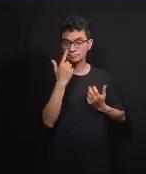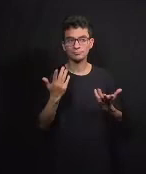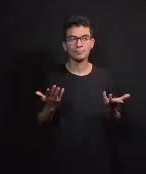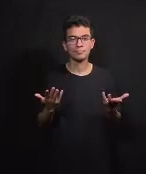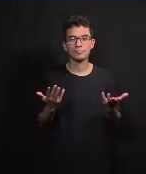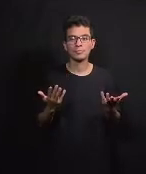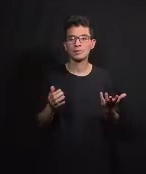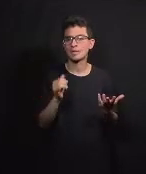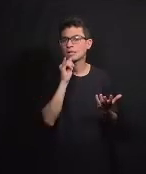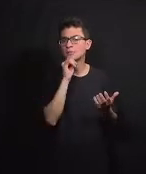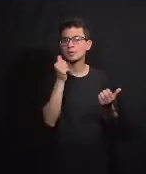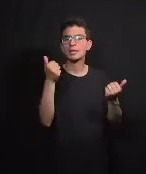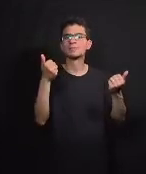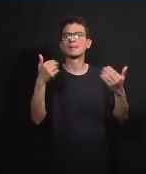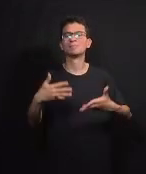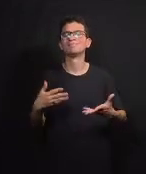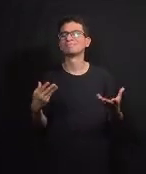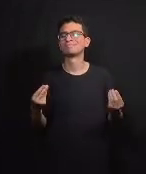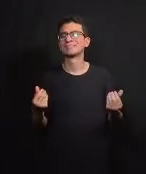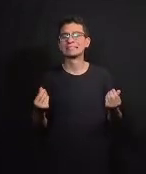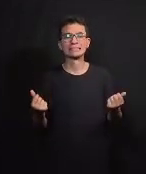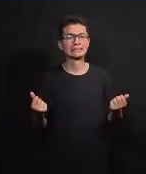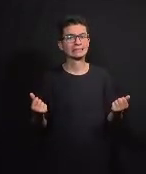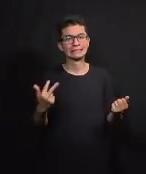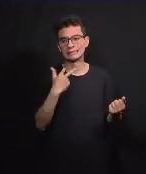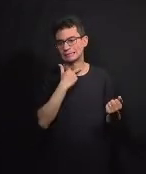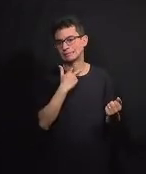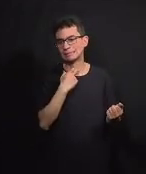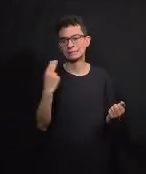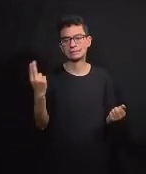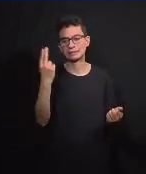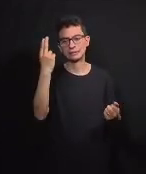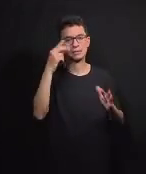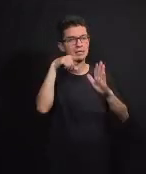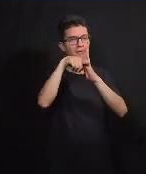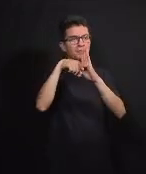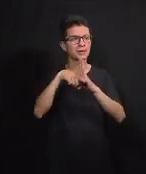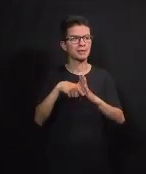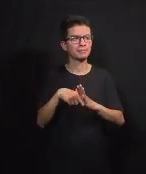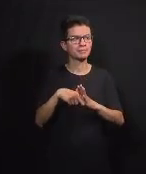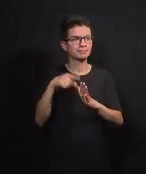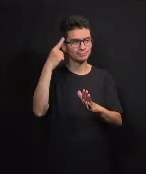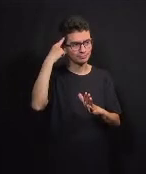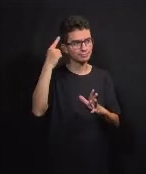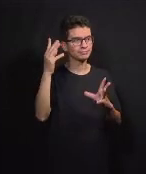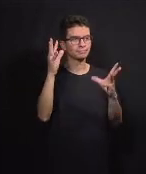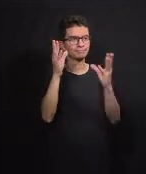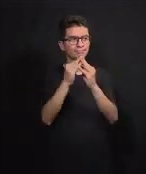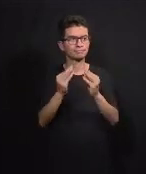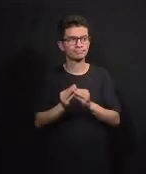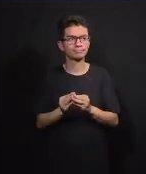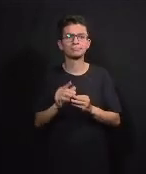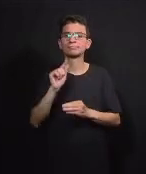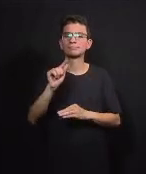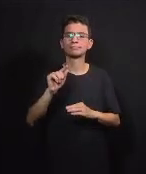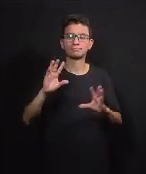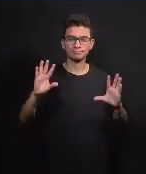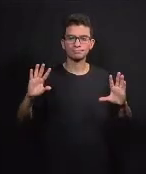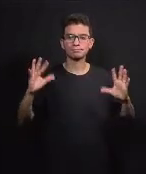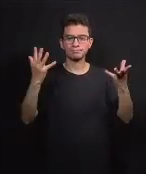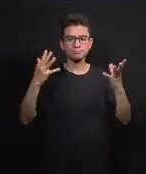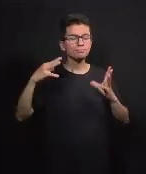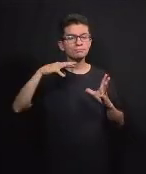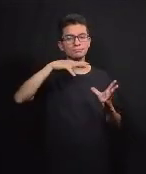sem explicação, se a gente não investigar, ainda que brevemente, investigar o que é que aconteceu no